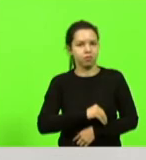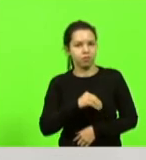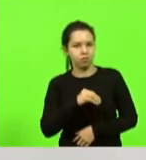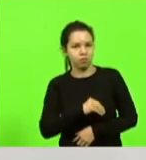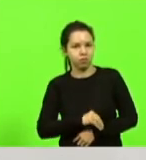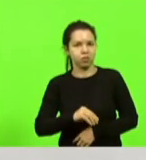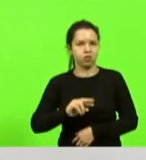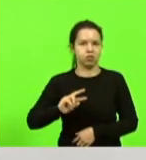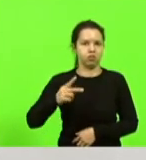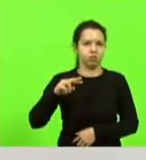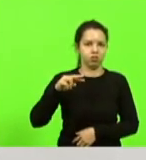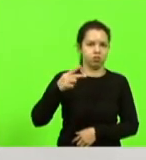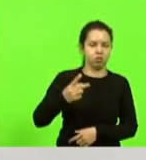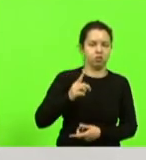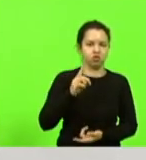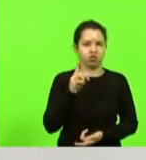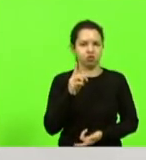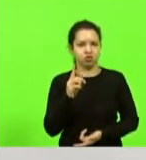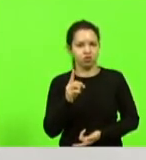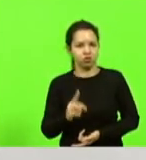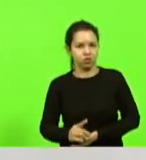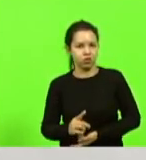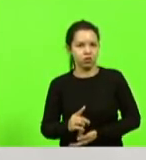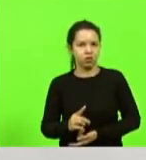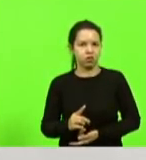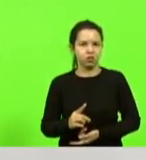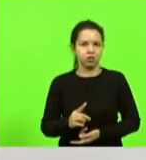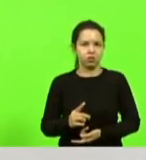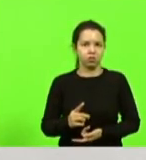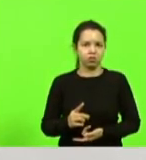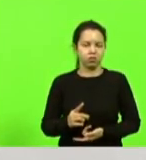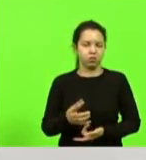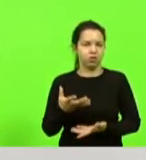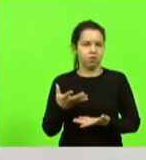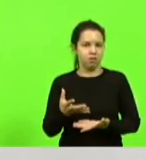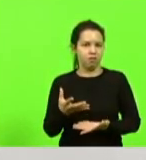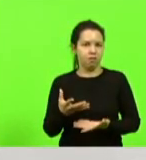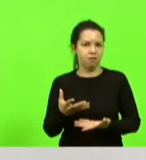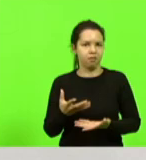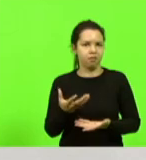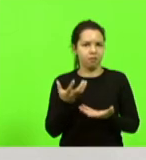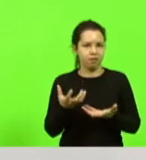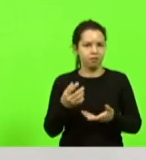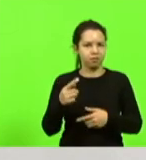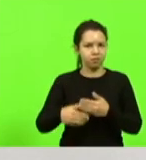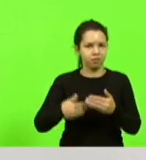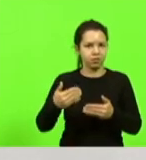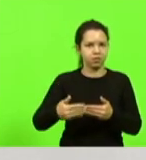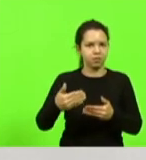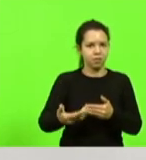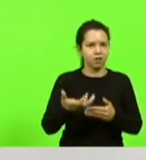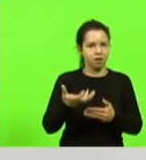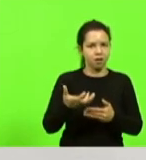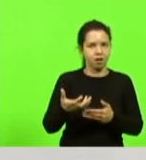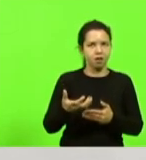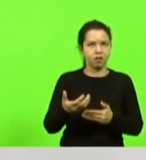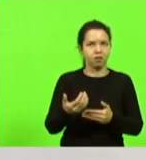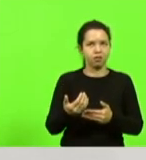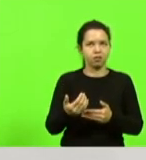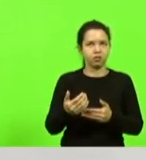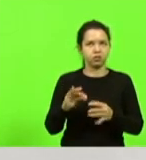direito adquirido, e realmente é uma fome de lobo que não para, você constantemente abordado por todas